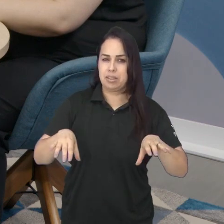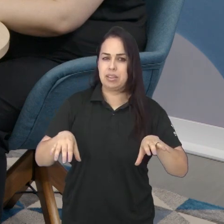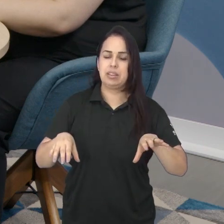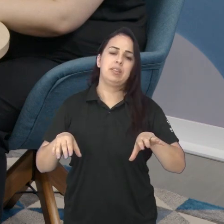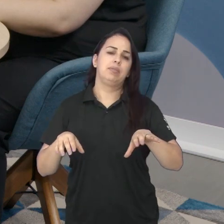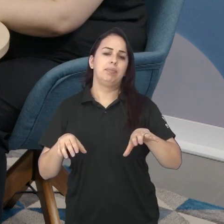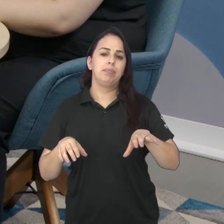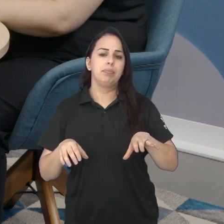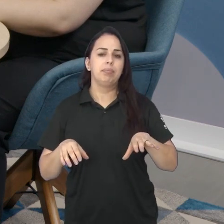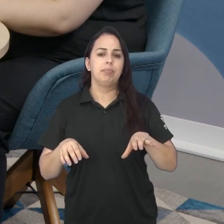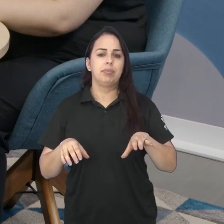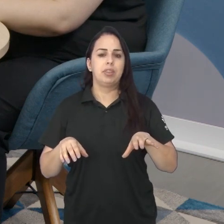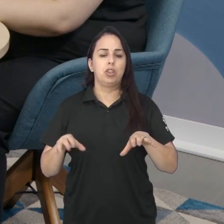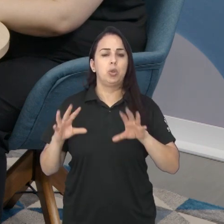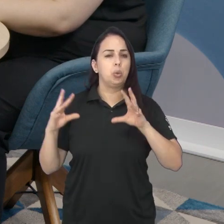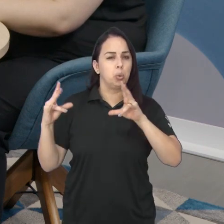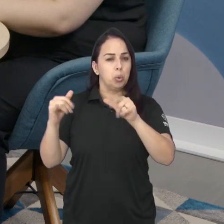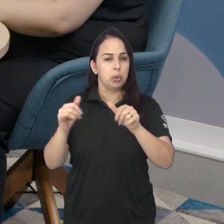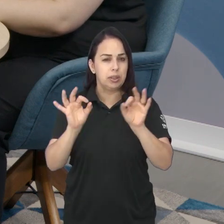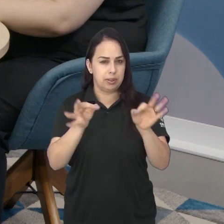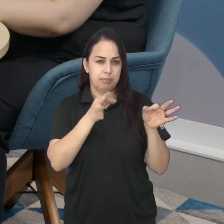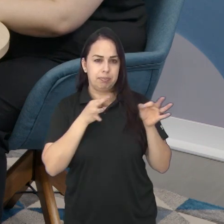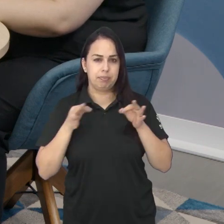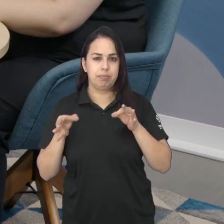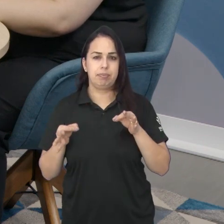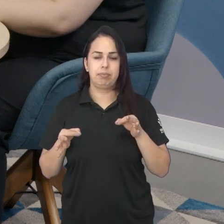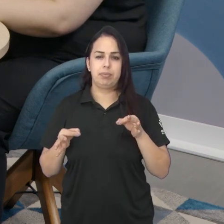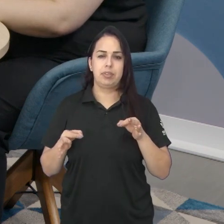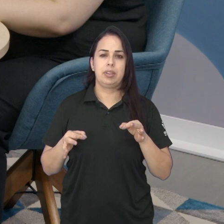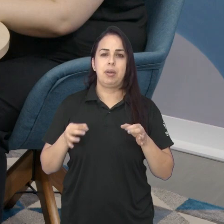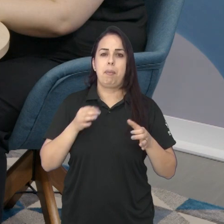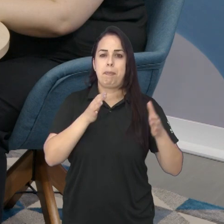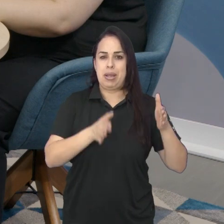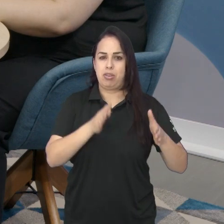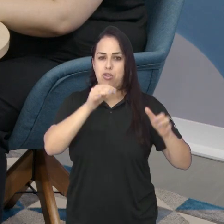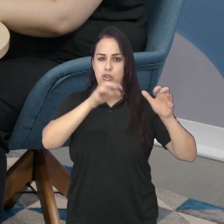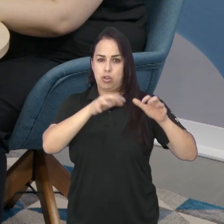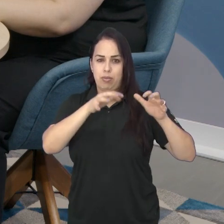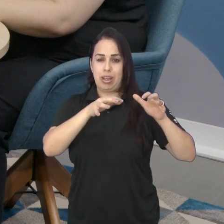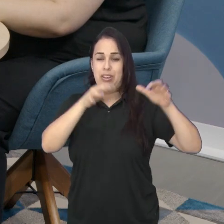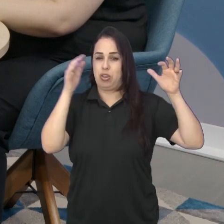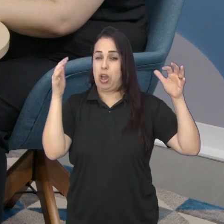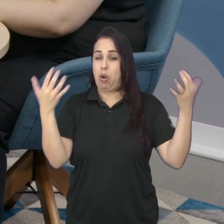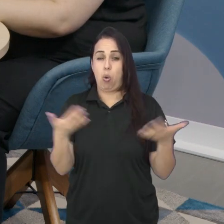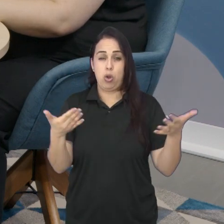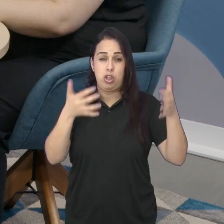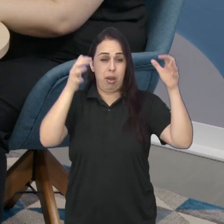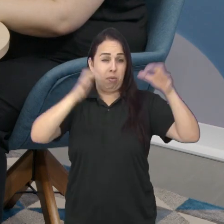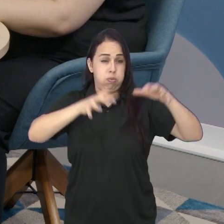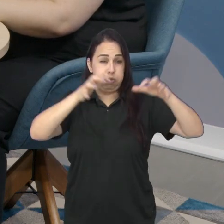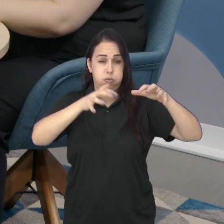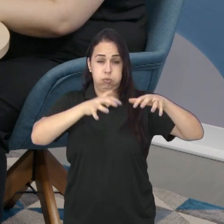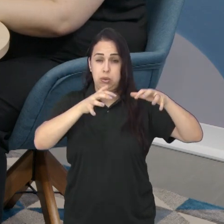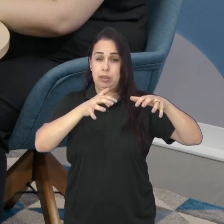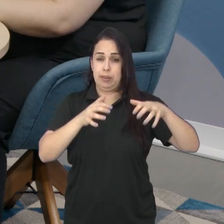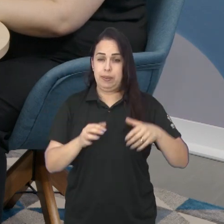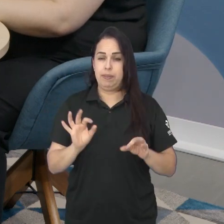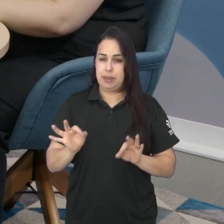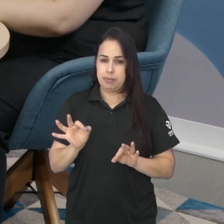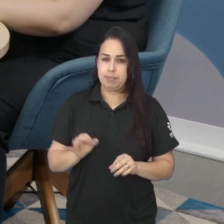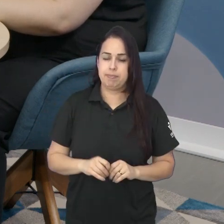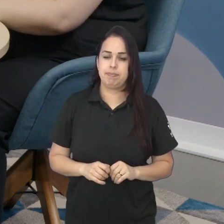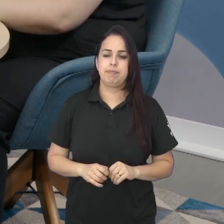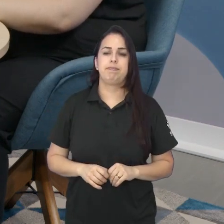diretamente, consequentemente, tudo isso que a gente está vivendo hoje, né? Temporada de chuvas, chovendo mais, onde não devia, e por aí